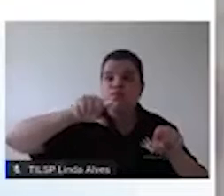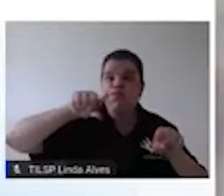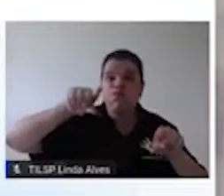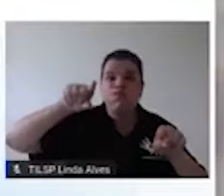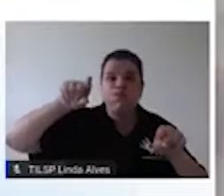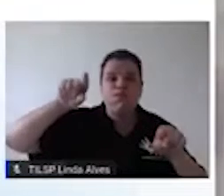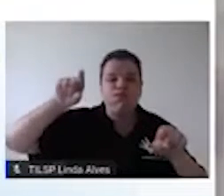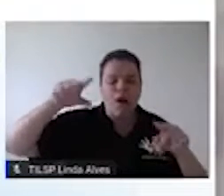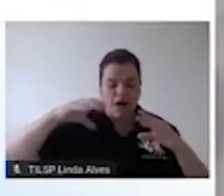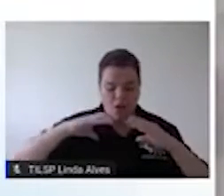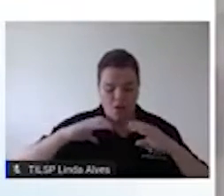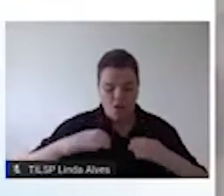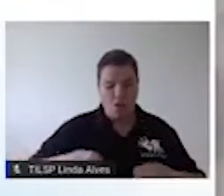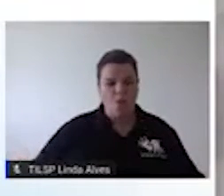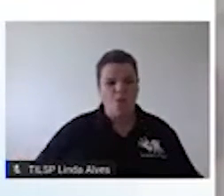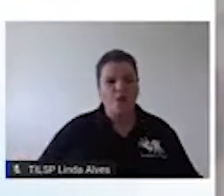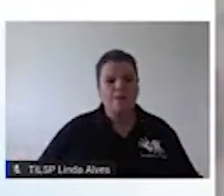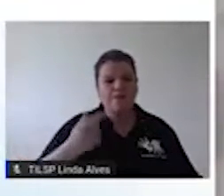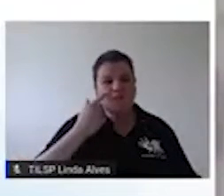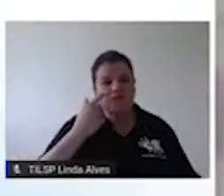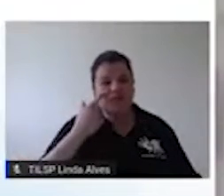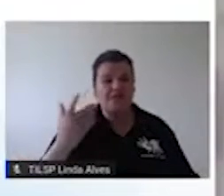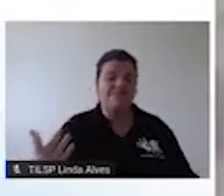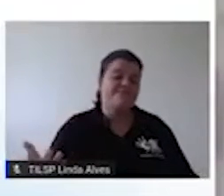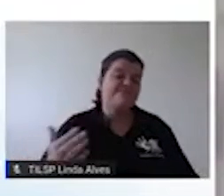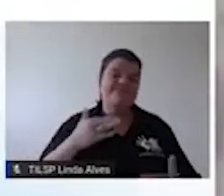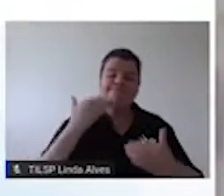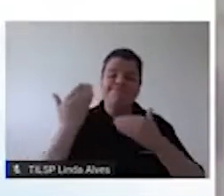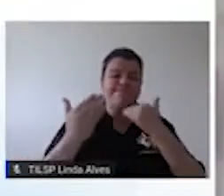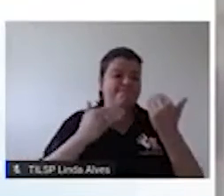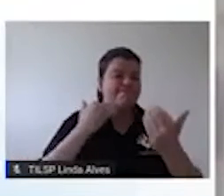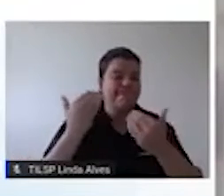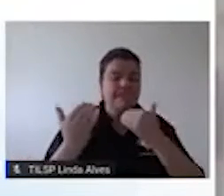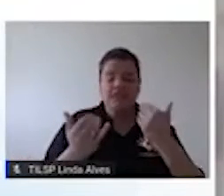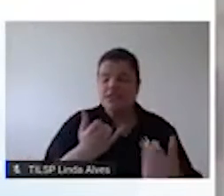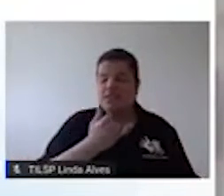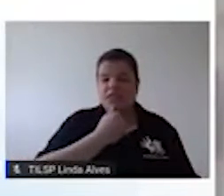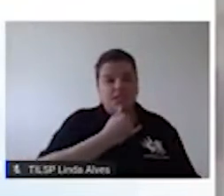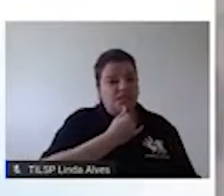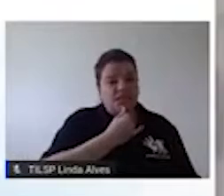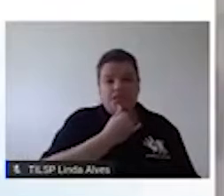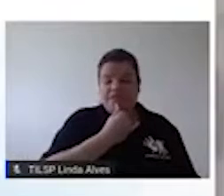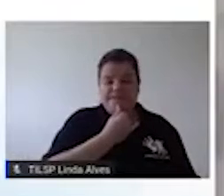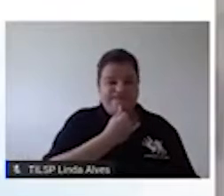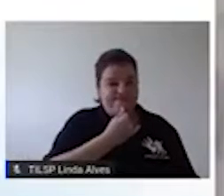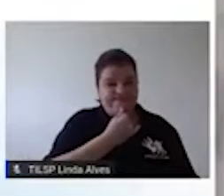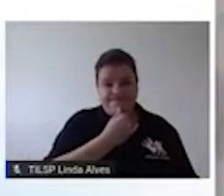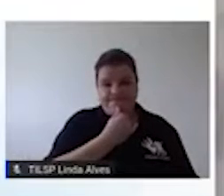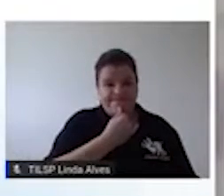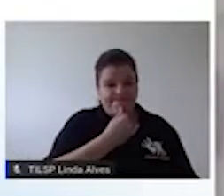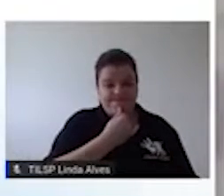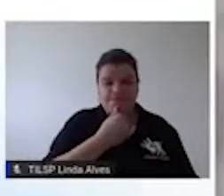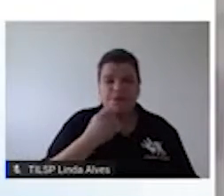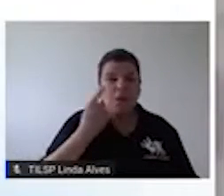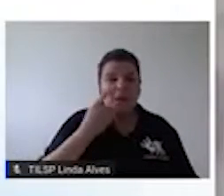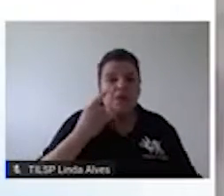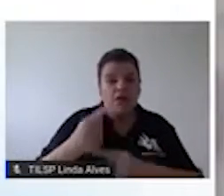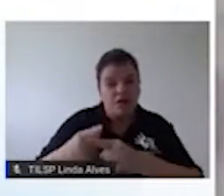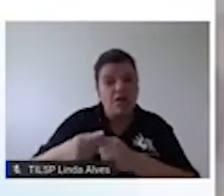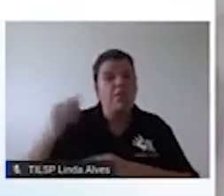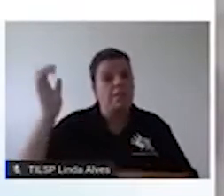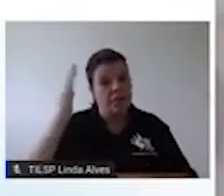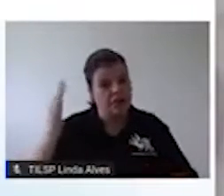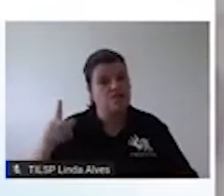com relação aos casos e aos óbitos lamentável frente às suas potencialidades